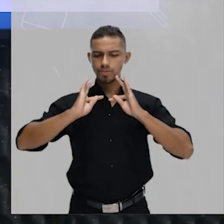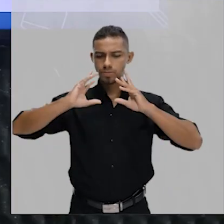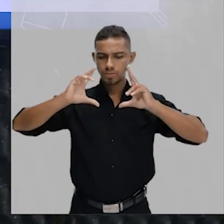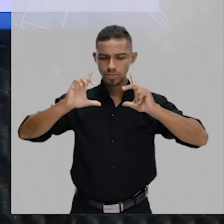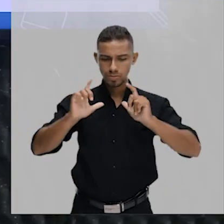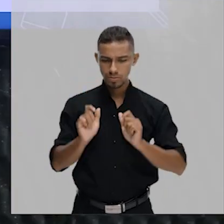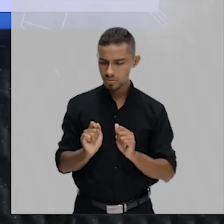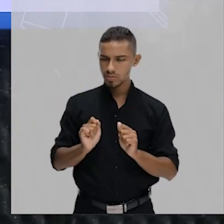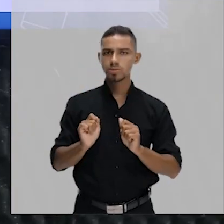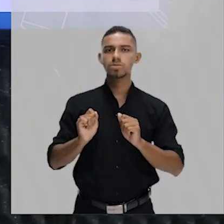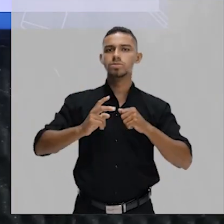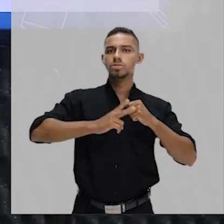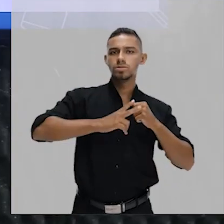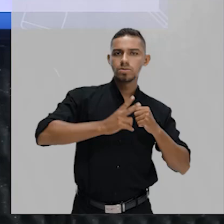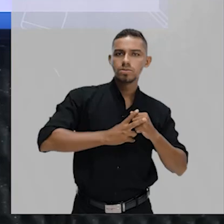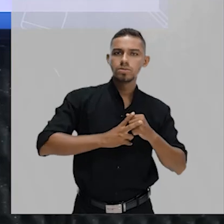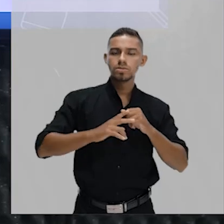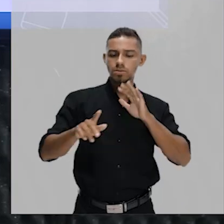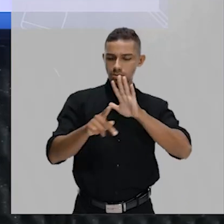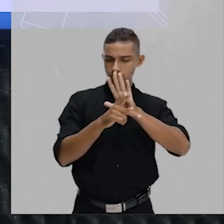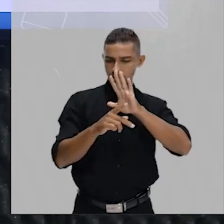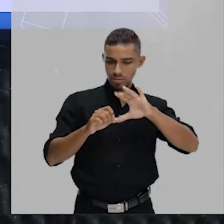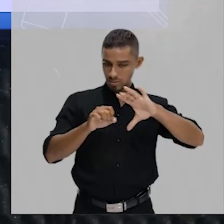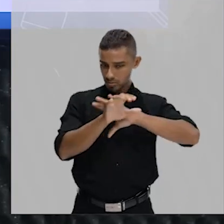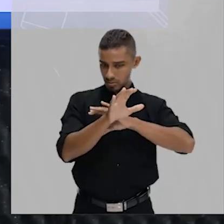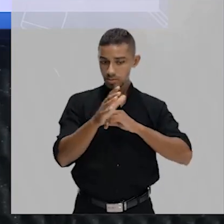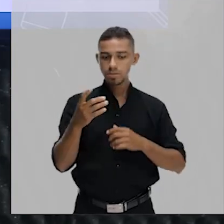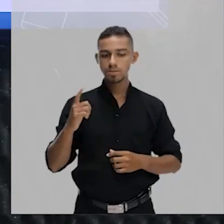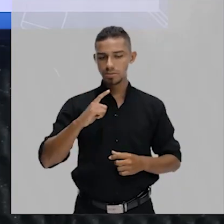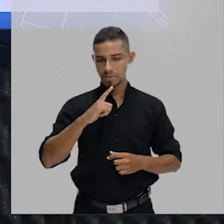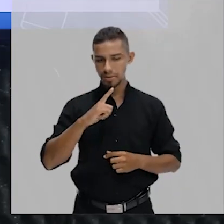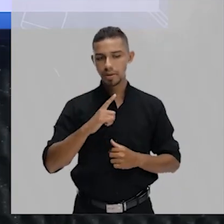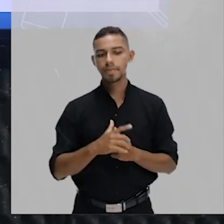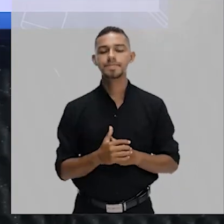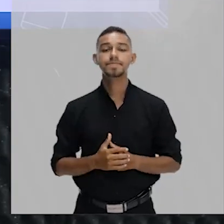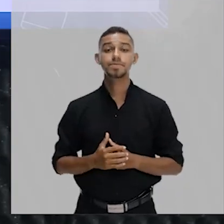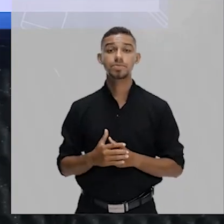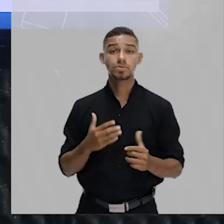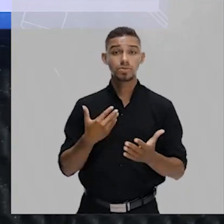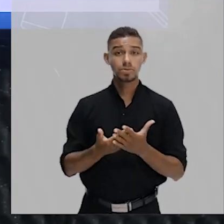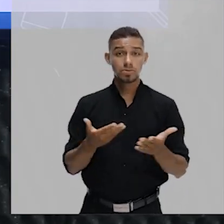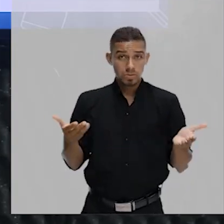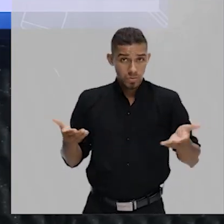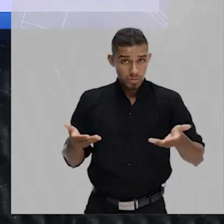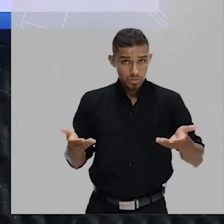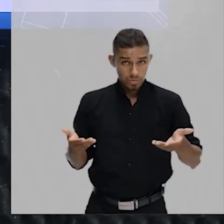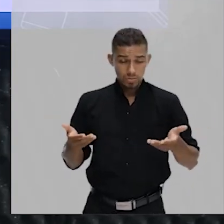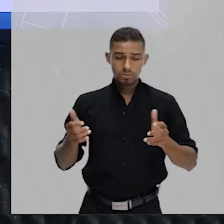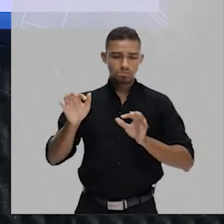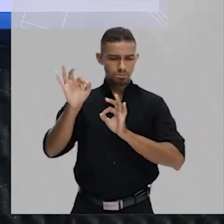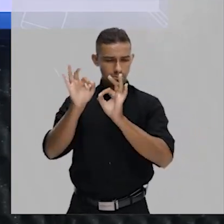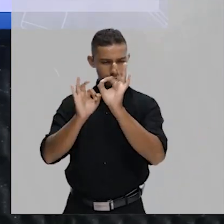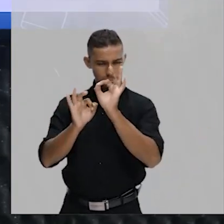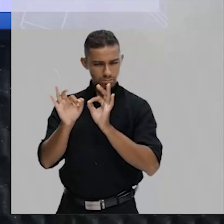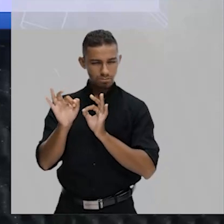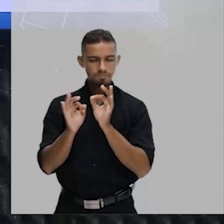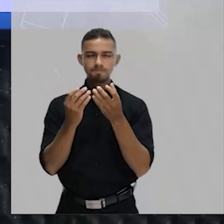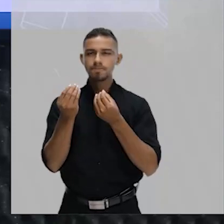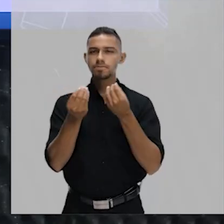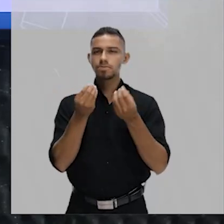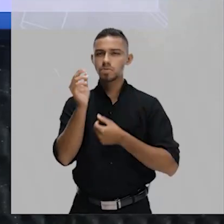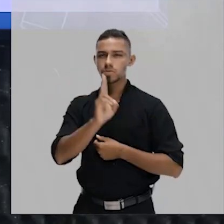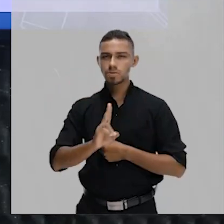verbo já está lá na plataforma Gonçalves Dias. Na de hoje nós vamos ver um pouquinho sobre as formas nominais, o uso adequado